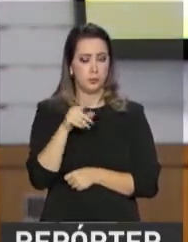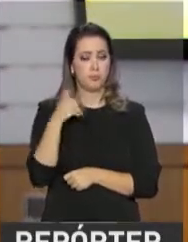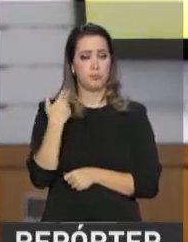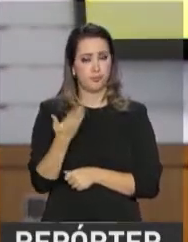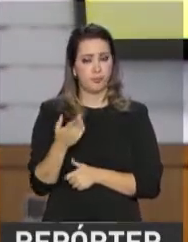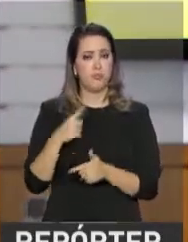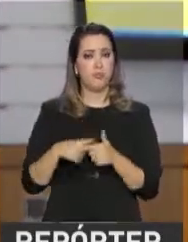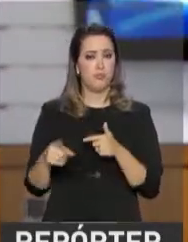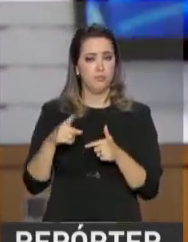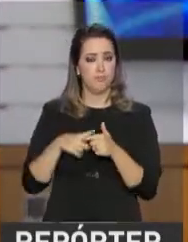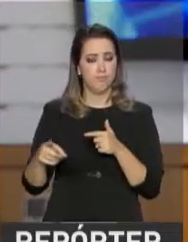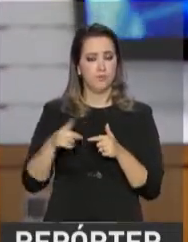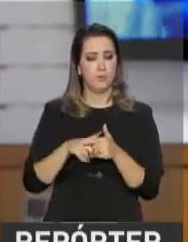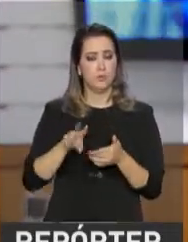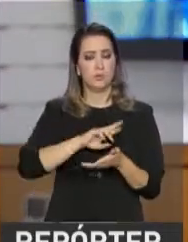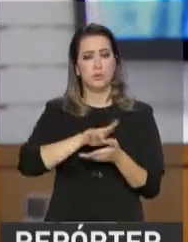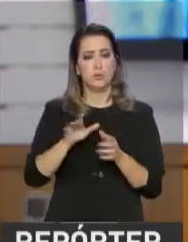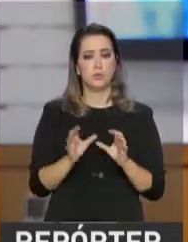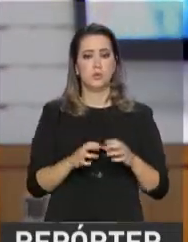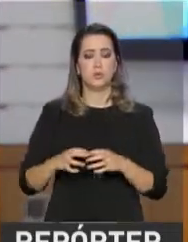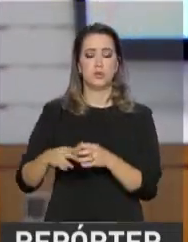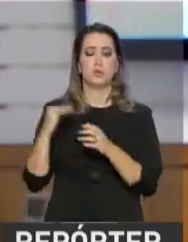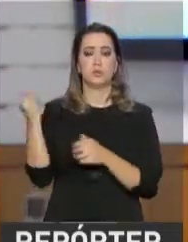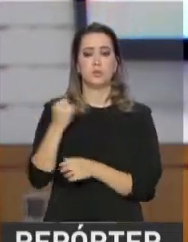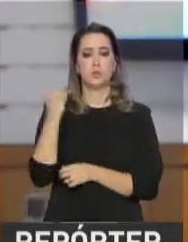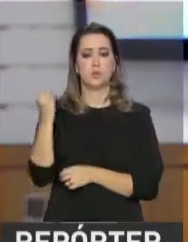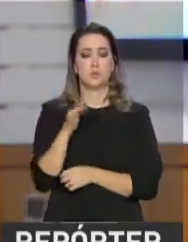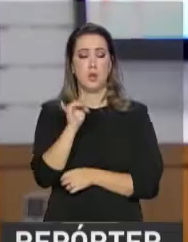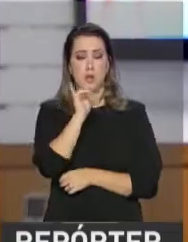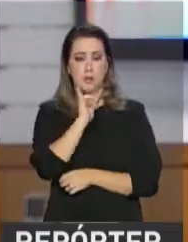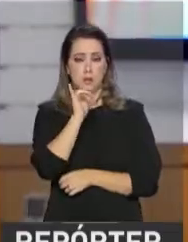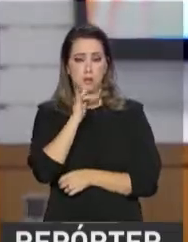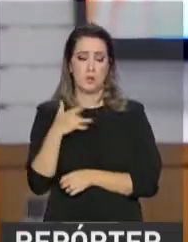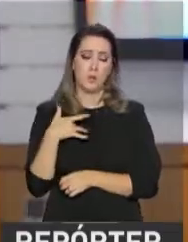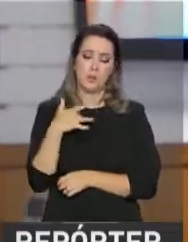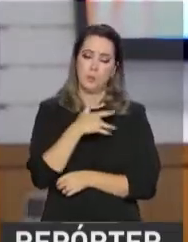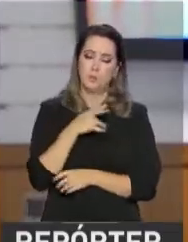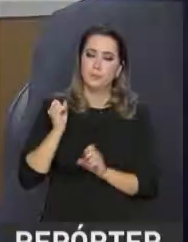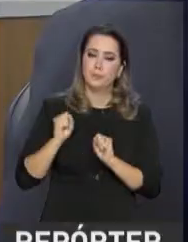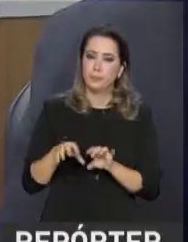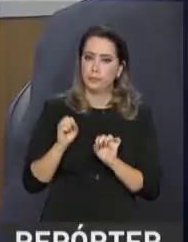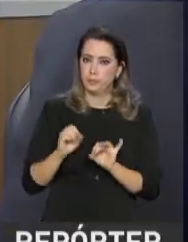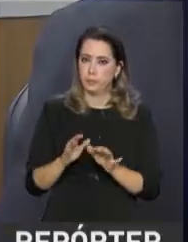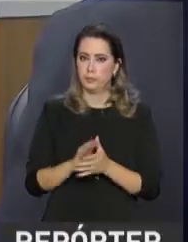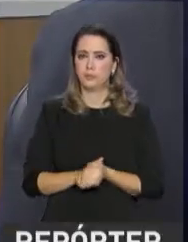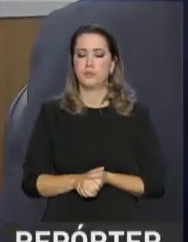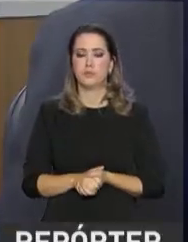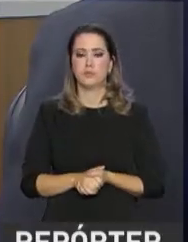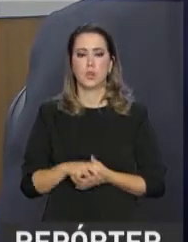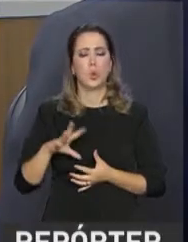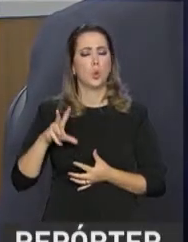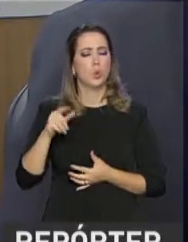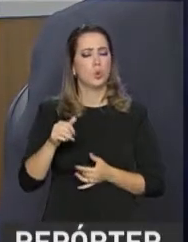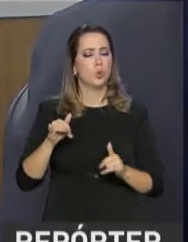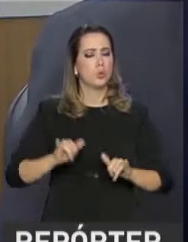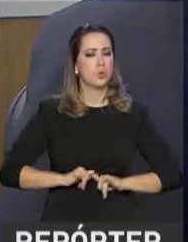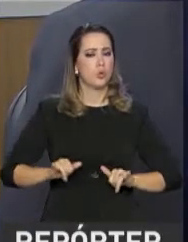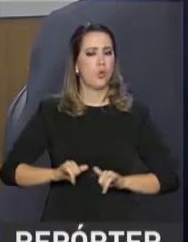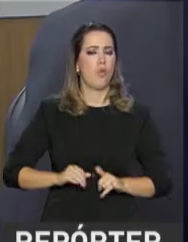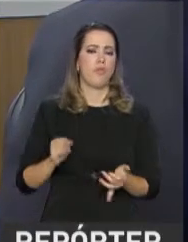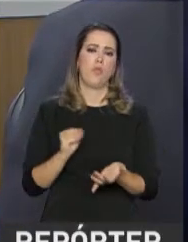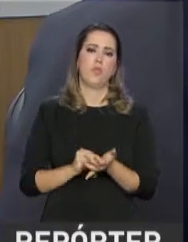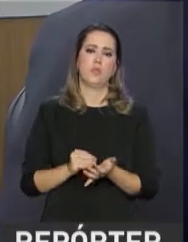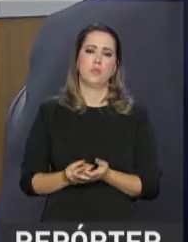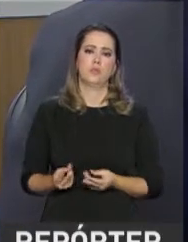situação que compromete outras áreas essenciais como saúde e educação tudo isso vem sofrendo com falta de recurso